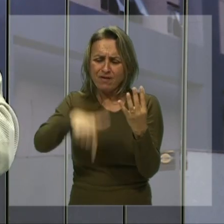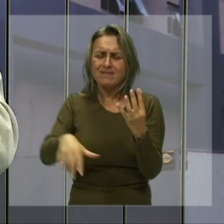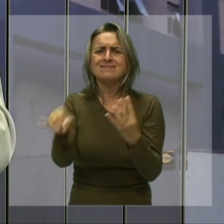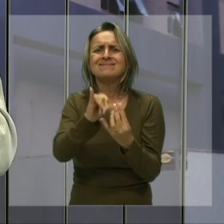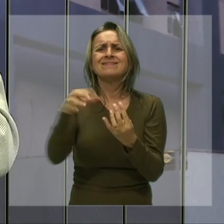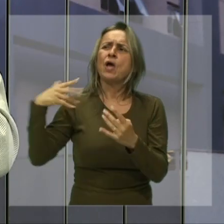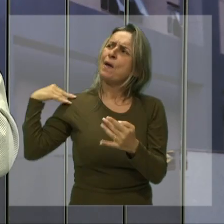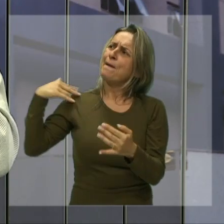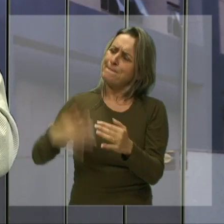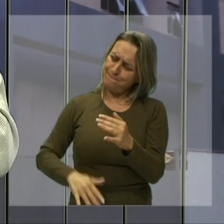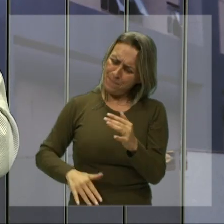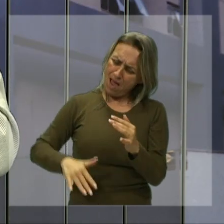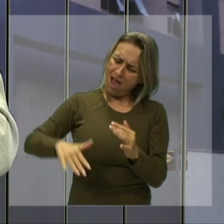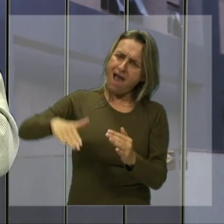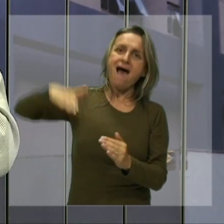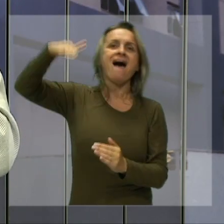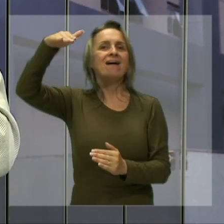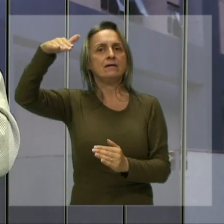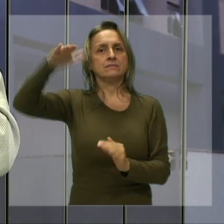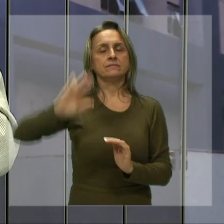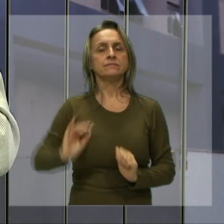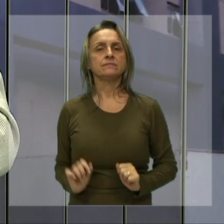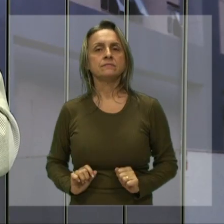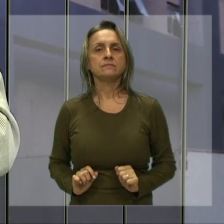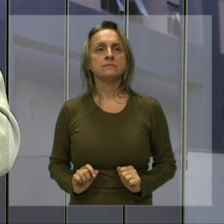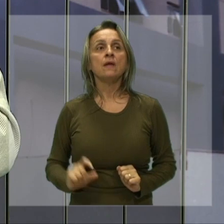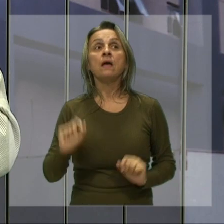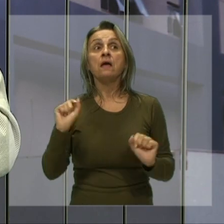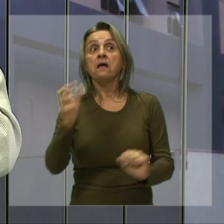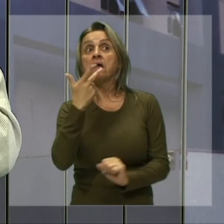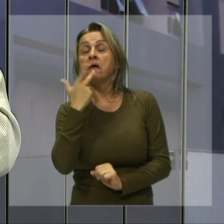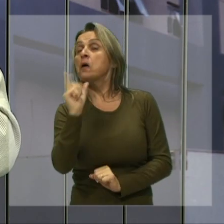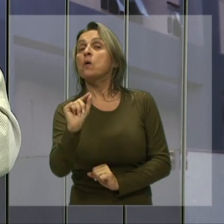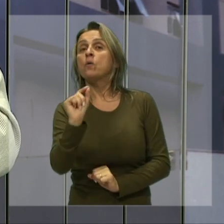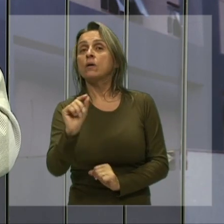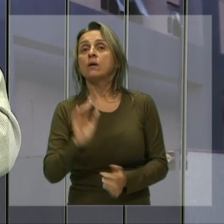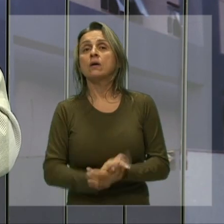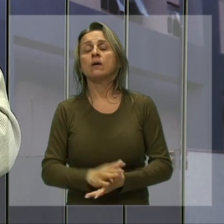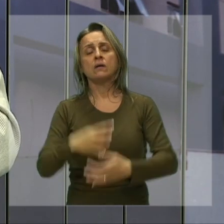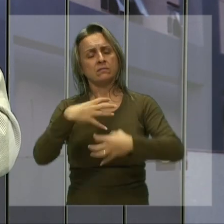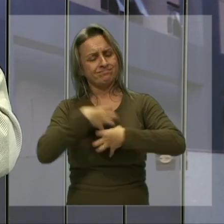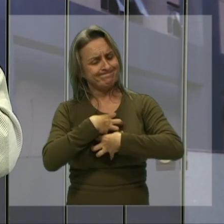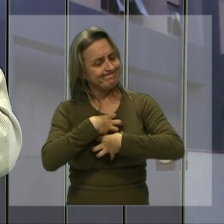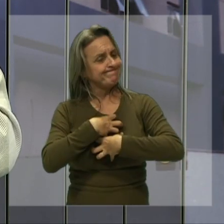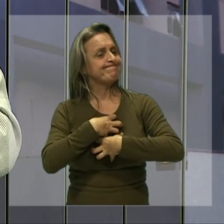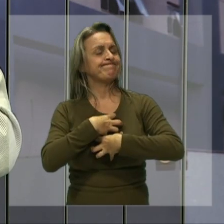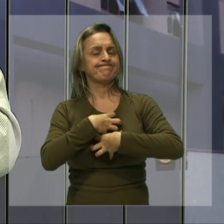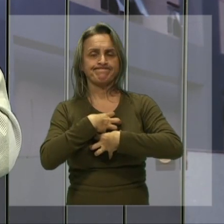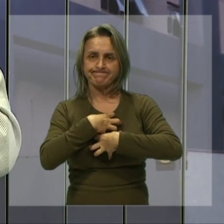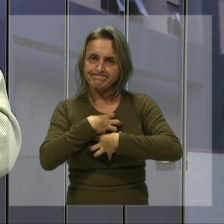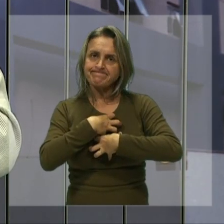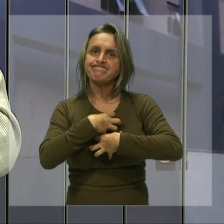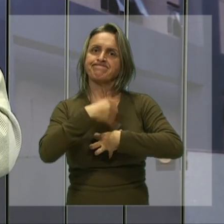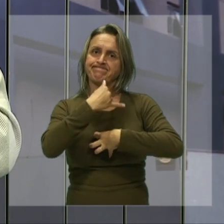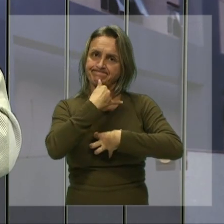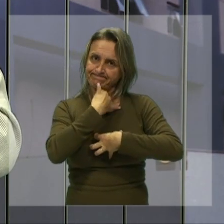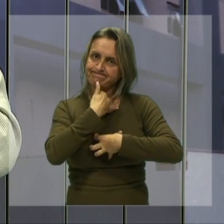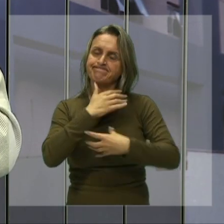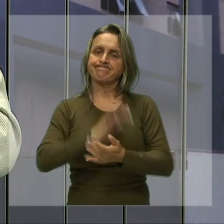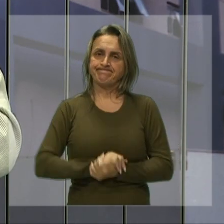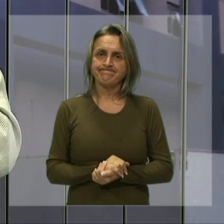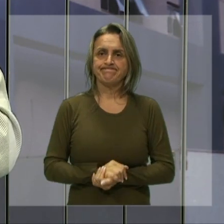bem a cidade, né? E o que eu posso te dizer com isso é lamentável. Lamentável e chega a